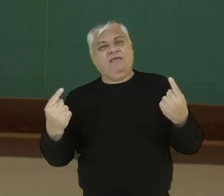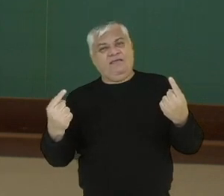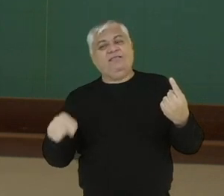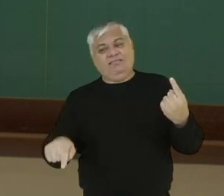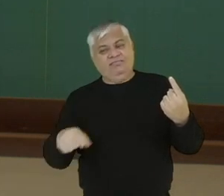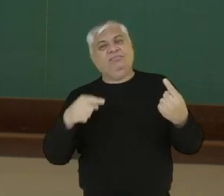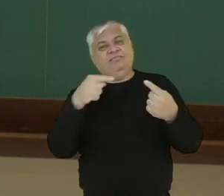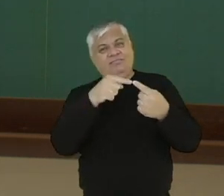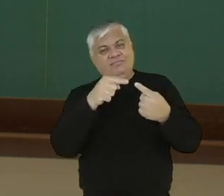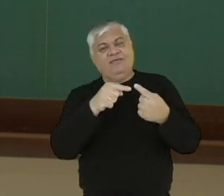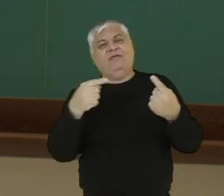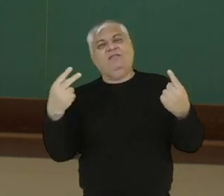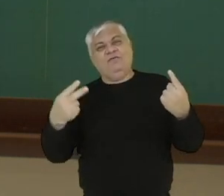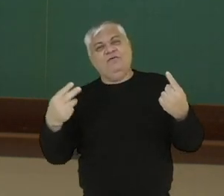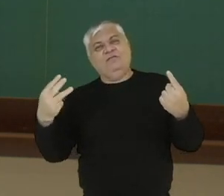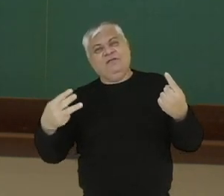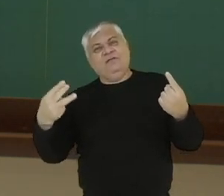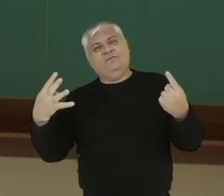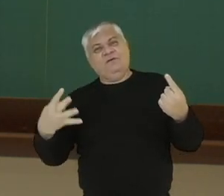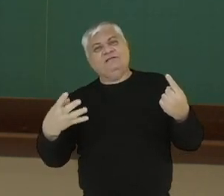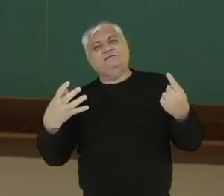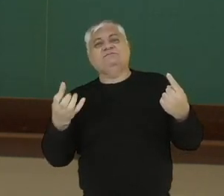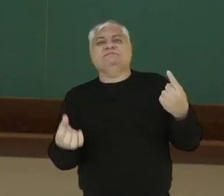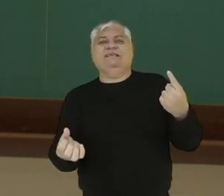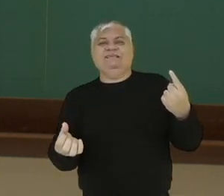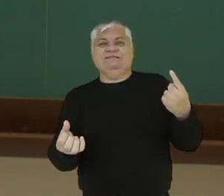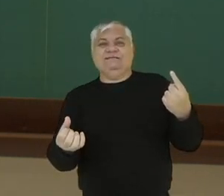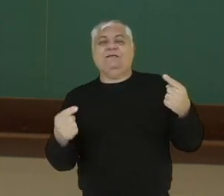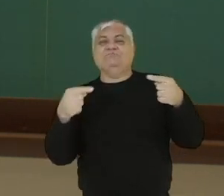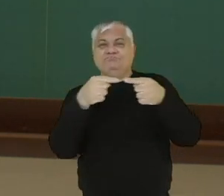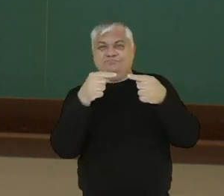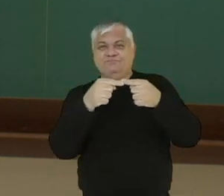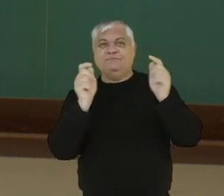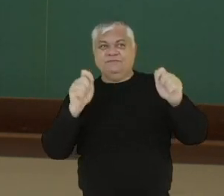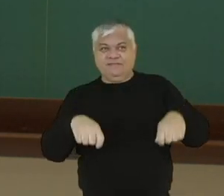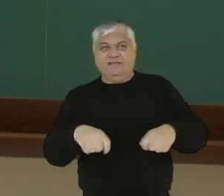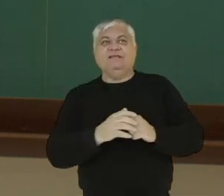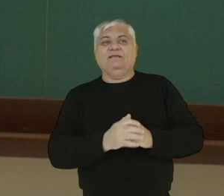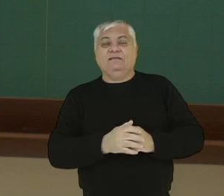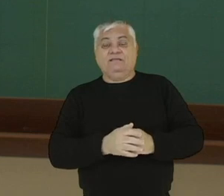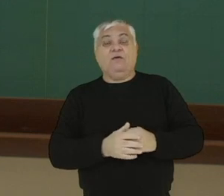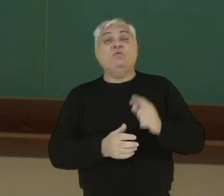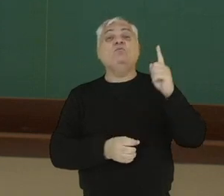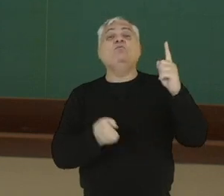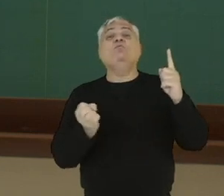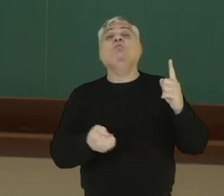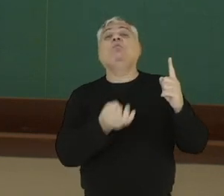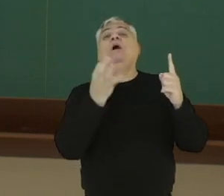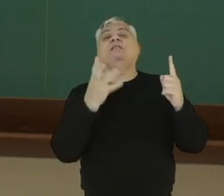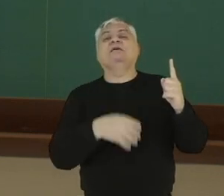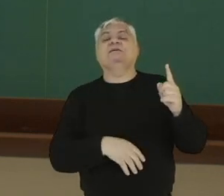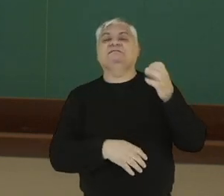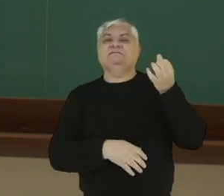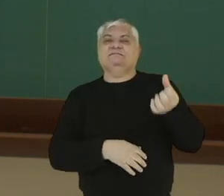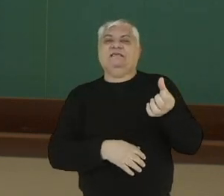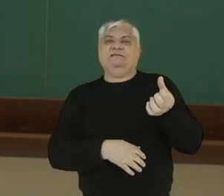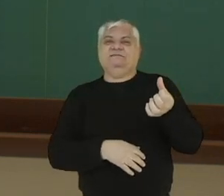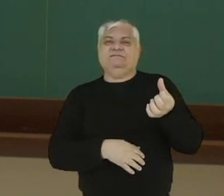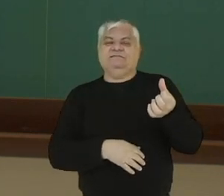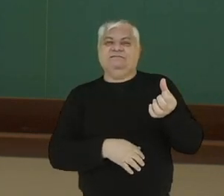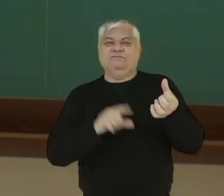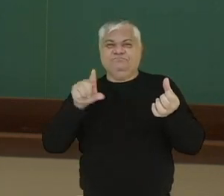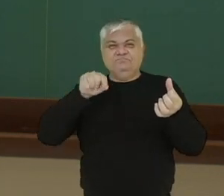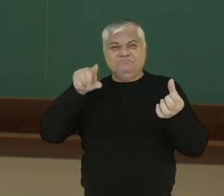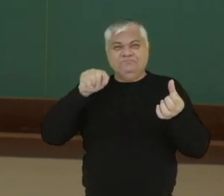segundo, 2 ou 3 ou 4 ou 5 ou 6. Então, para o número 1, eu tenho quantas opções de número? Eu tenho 6 opções de